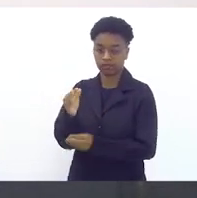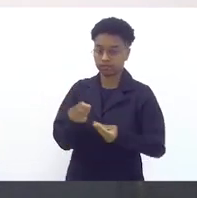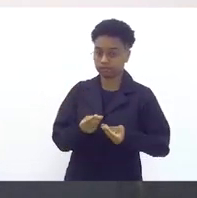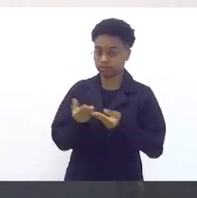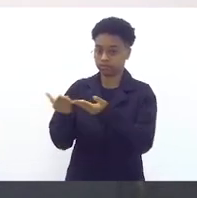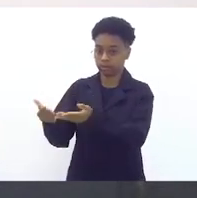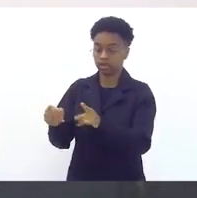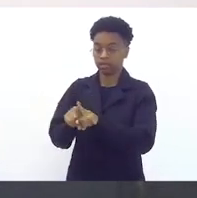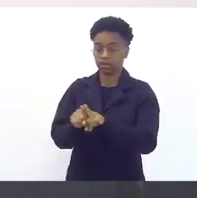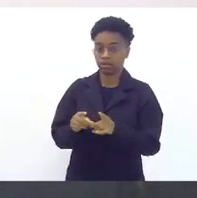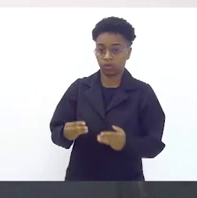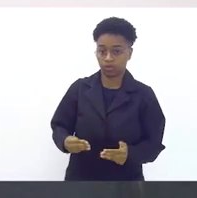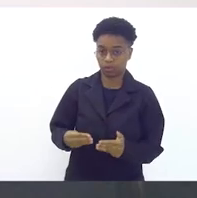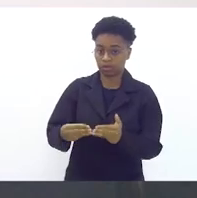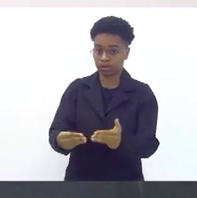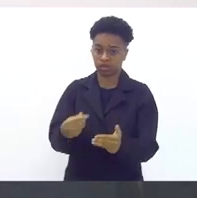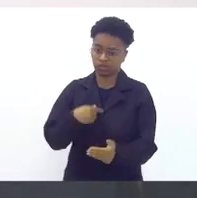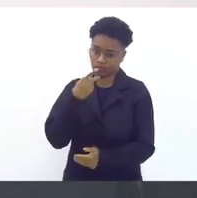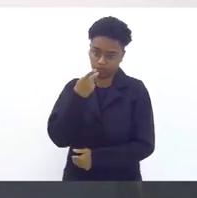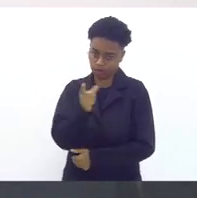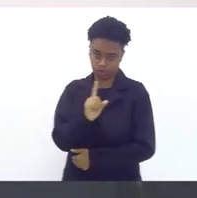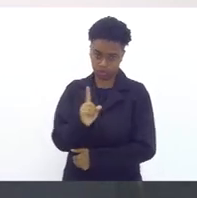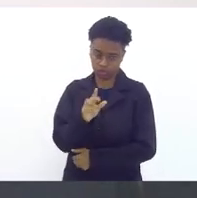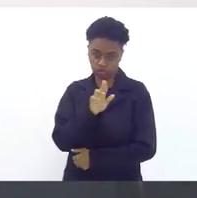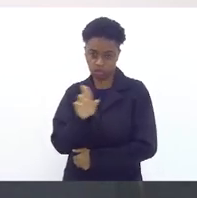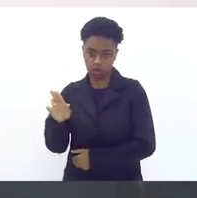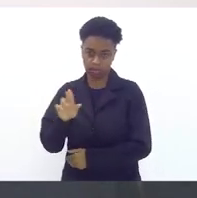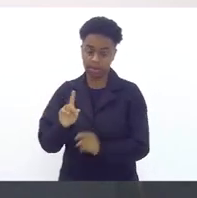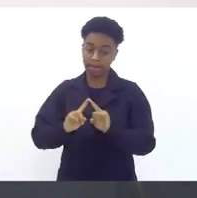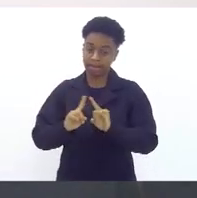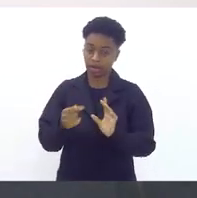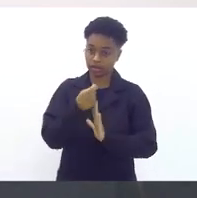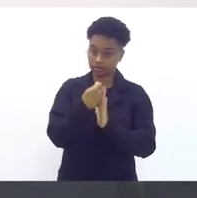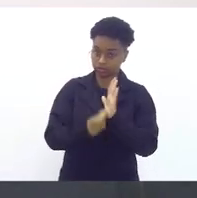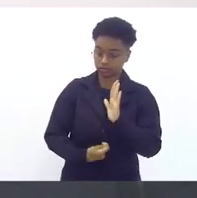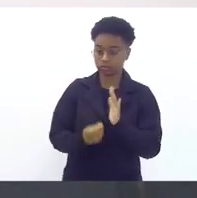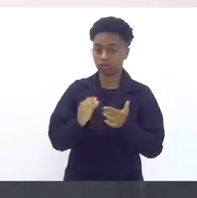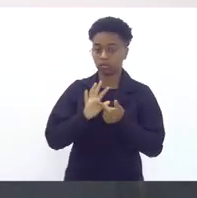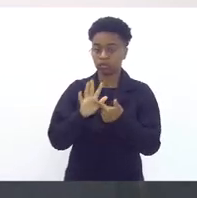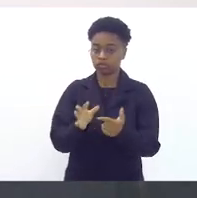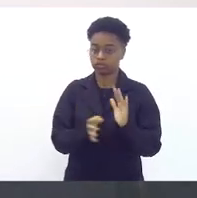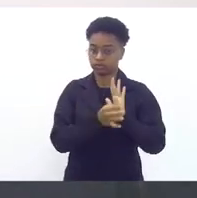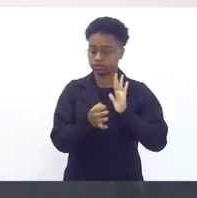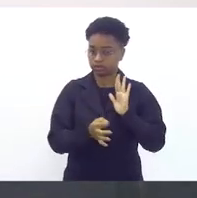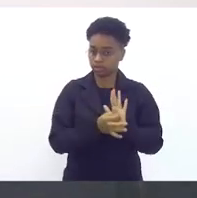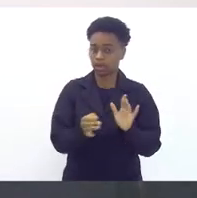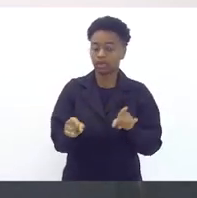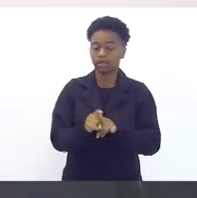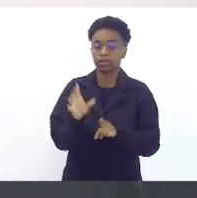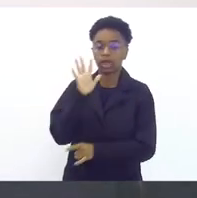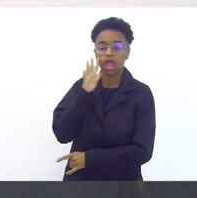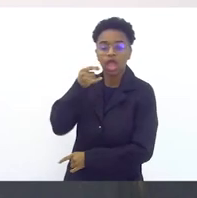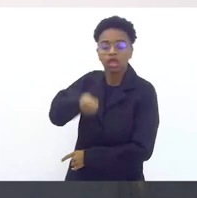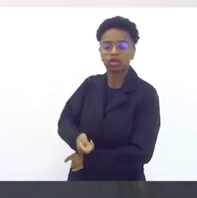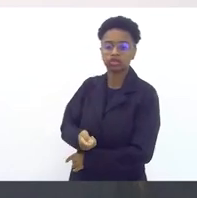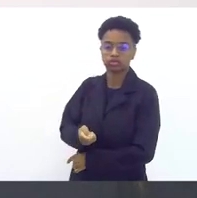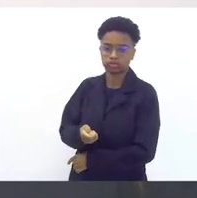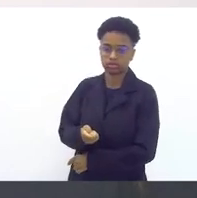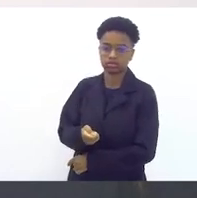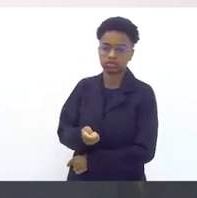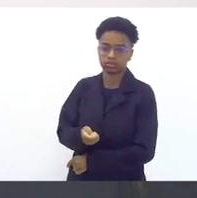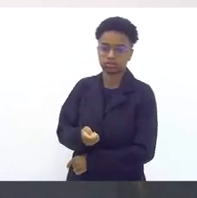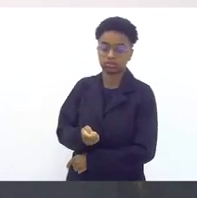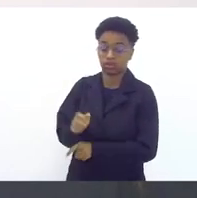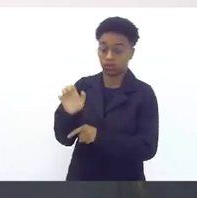dos ministros, para não ficar citando o nome, relator, deu parecer e decidiu que